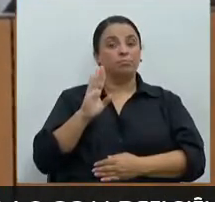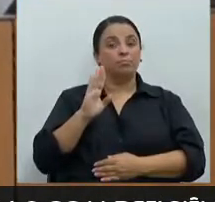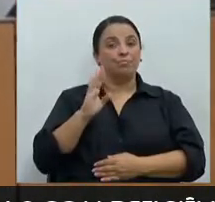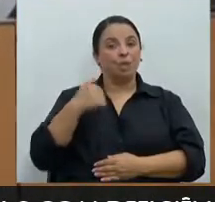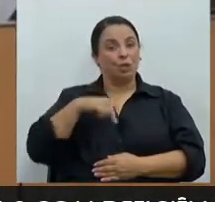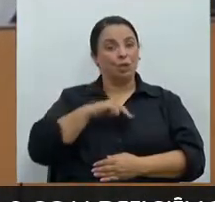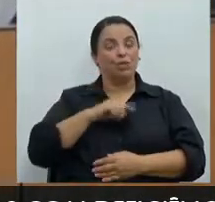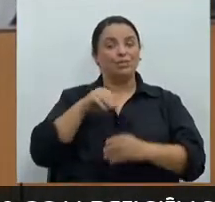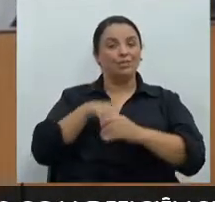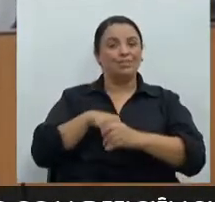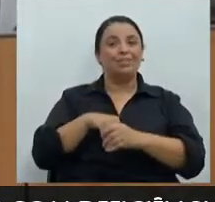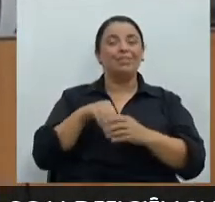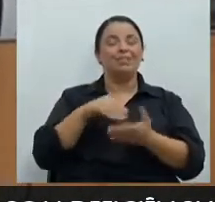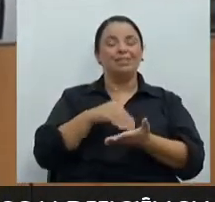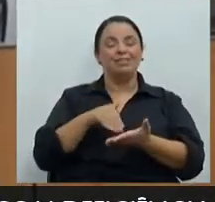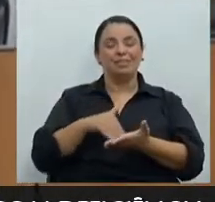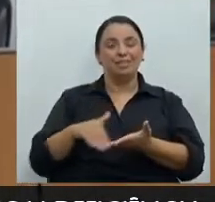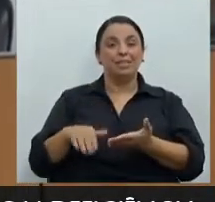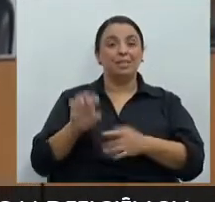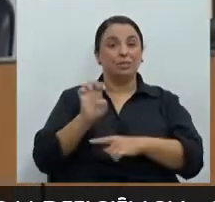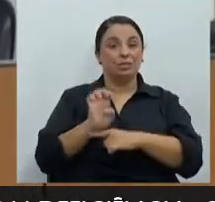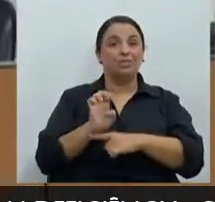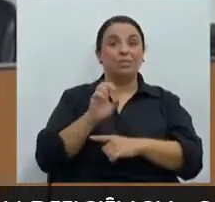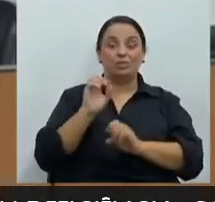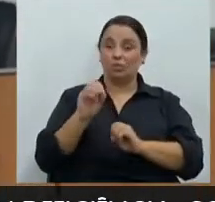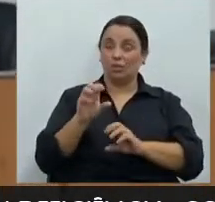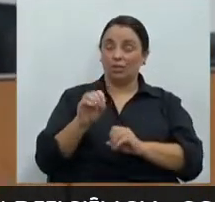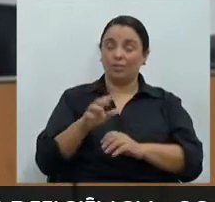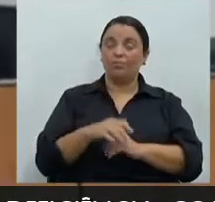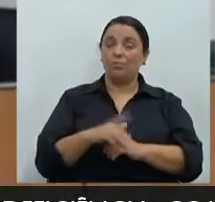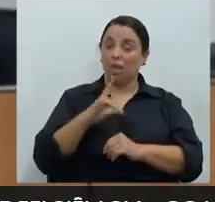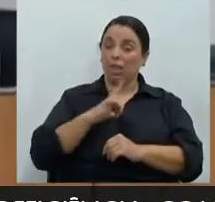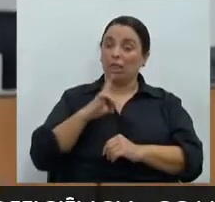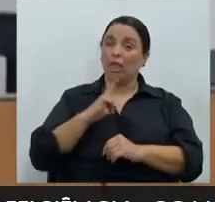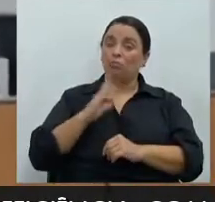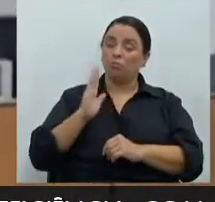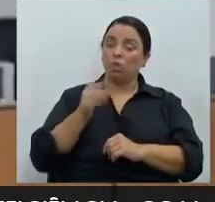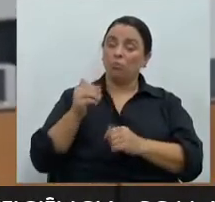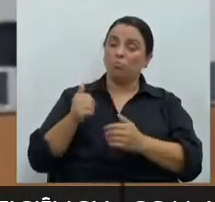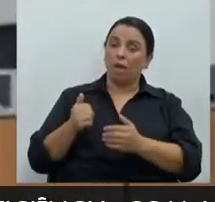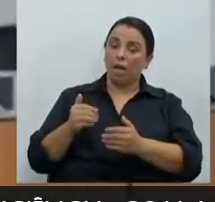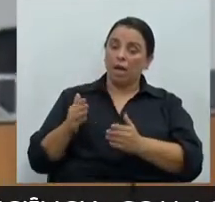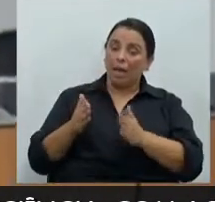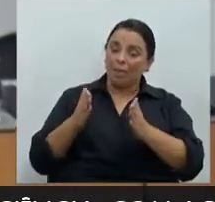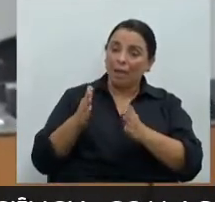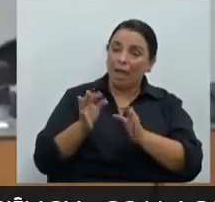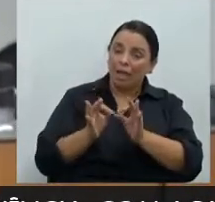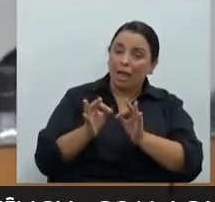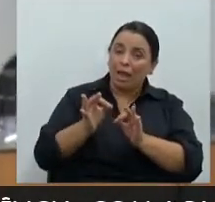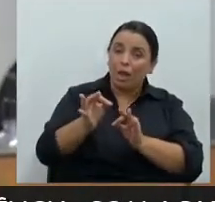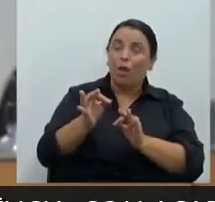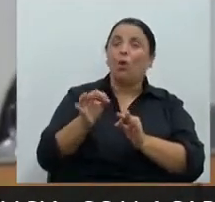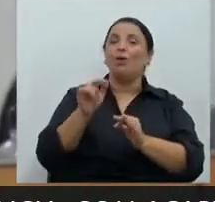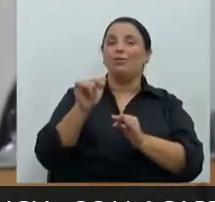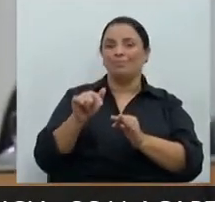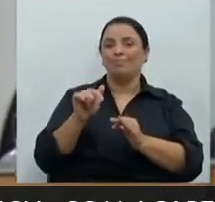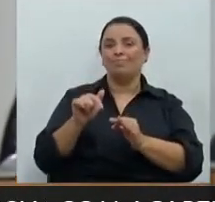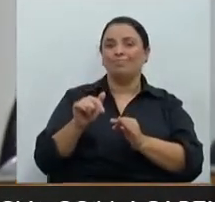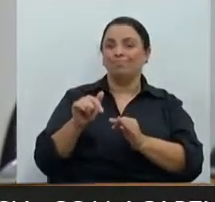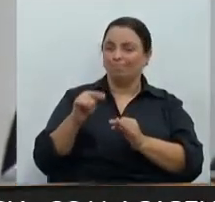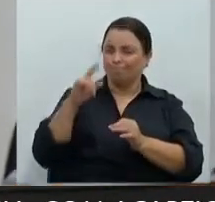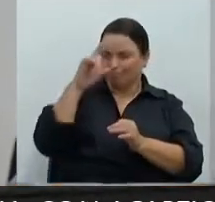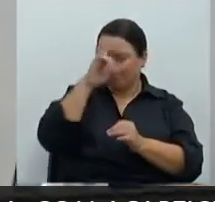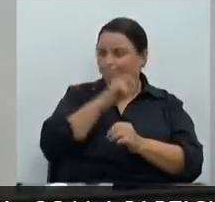de Educação, que temos uma caminhada longa, né, e nesse trabalho com